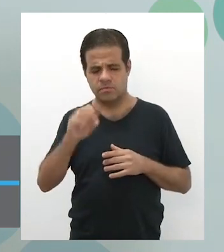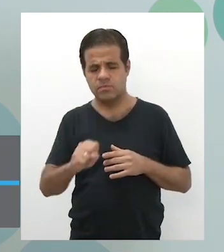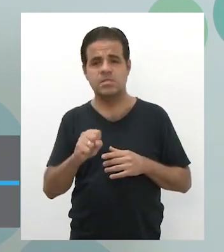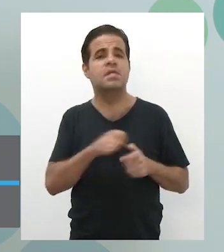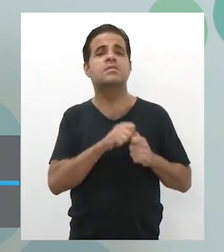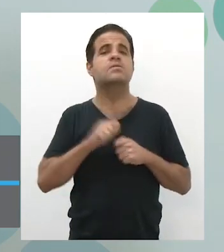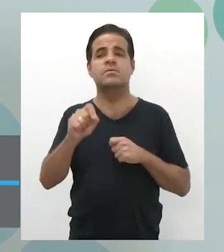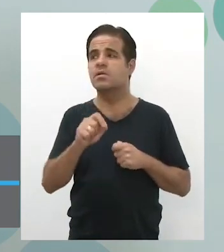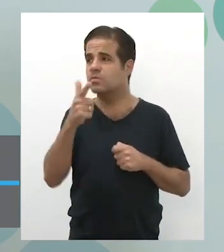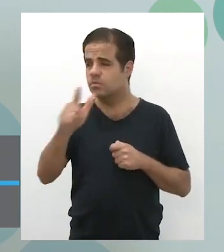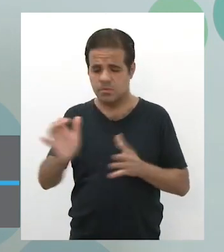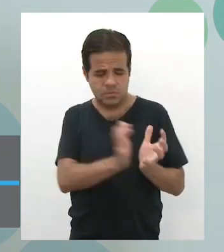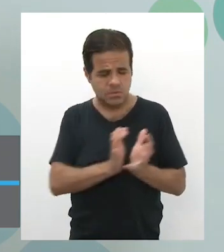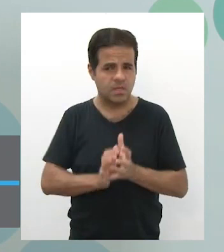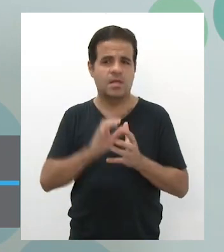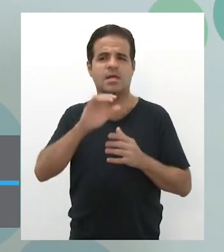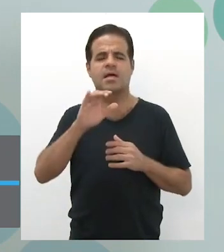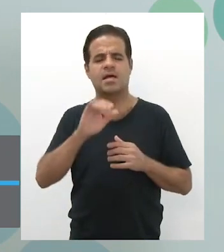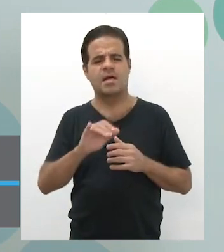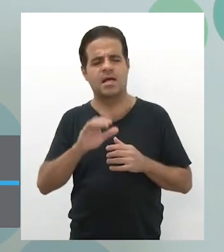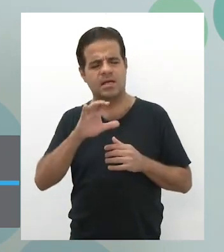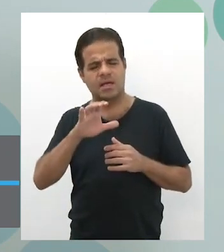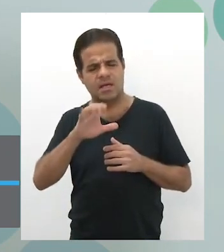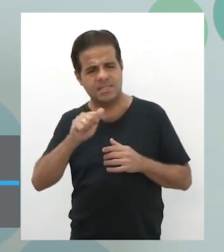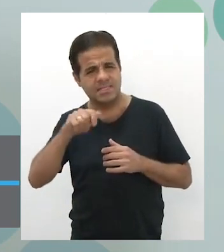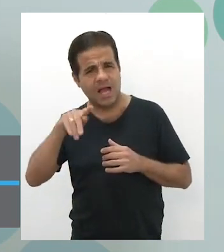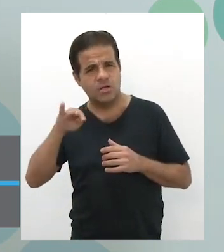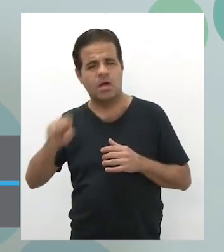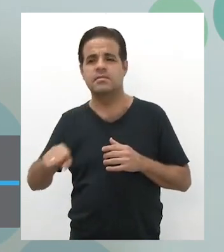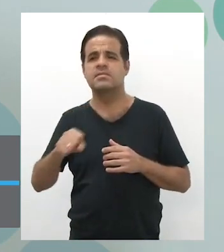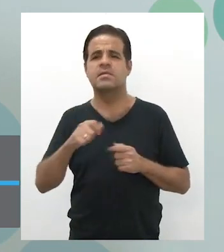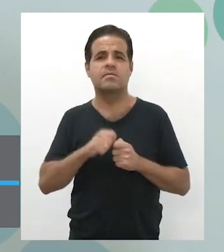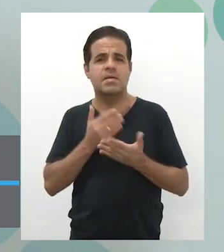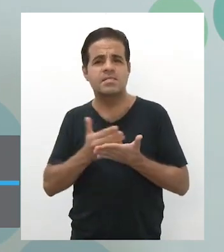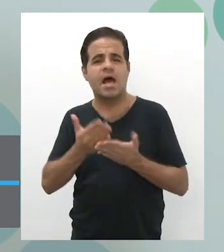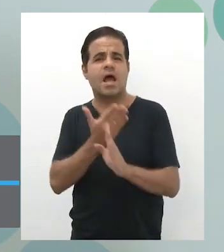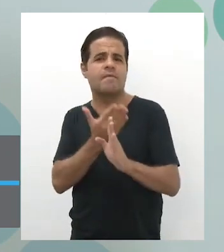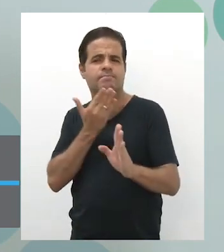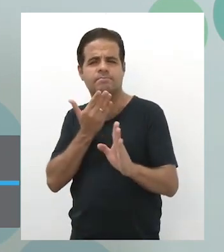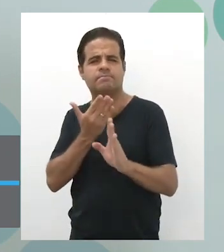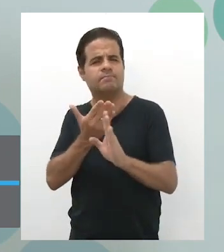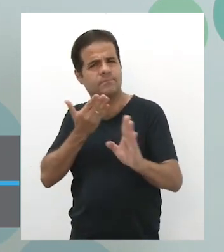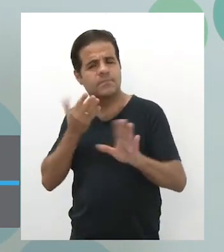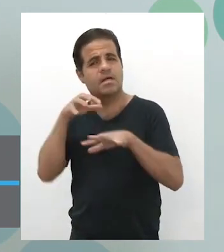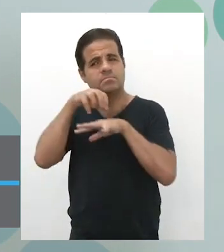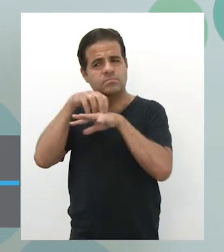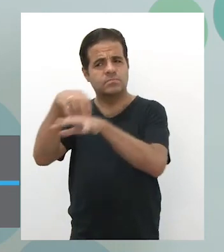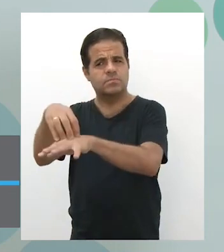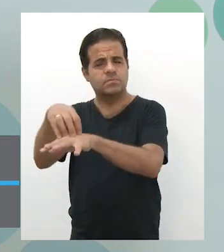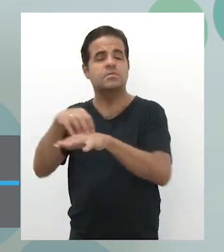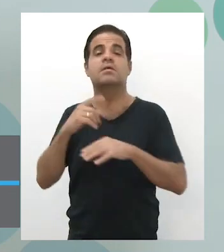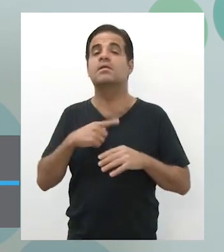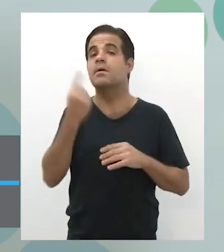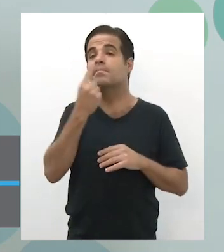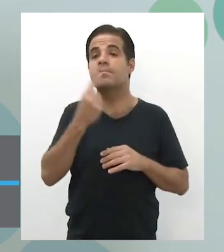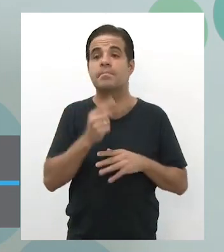os outros povos, os italiotas, eles começassem a se afastar do centro. Então, nós temos aí a